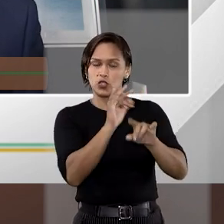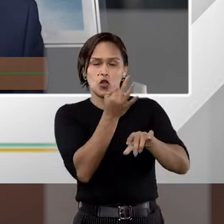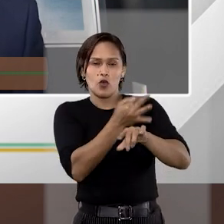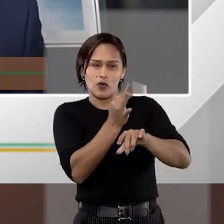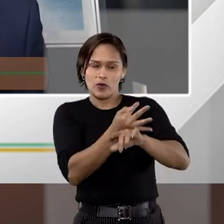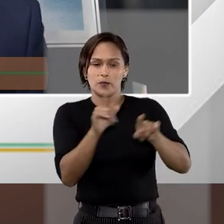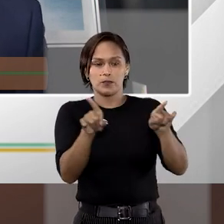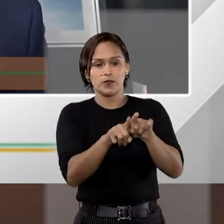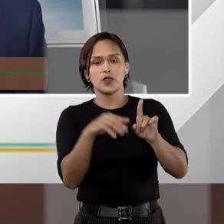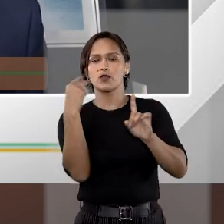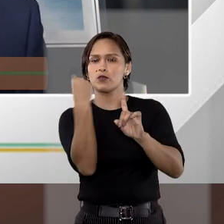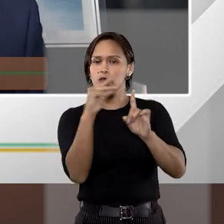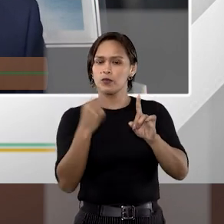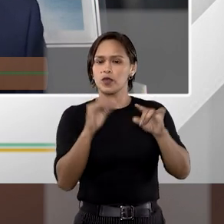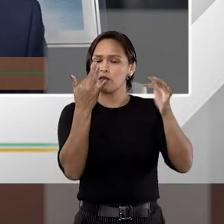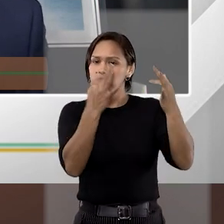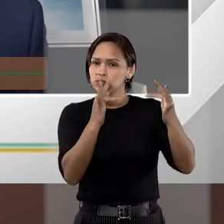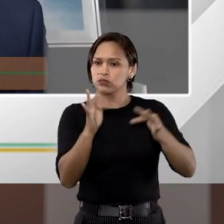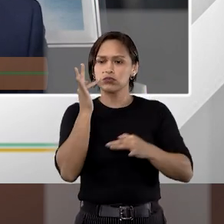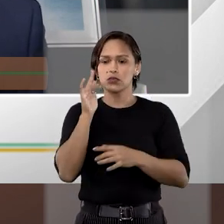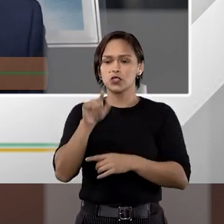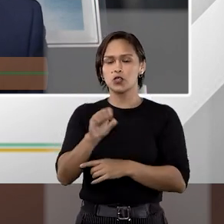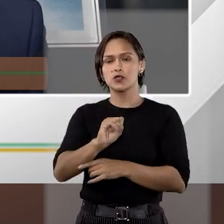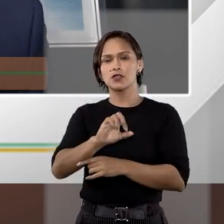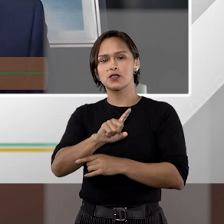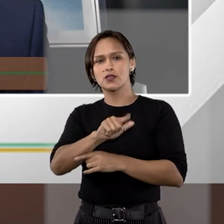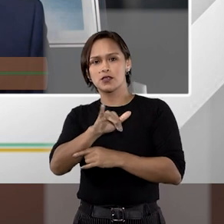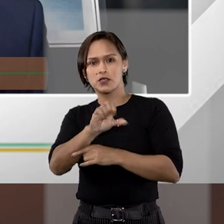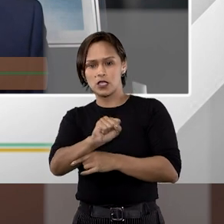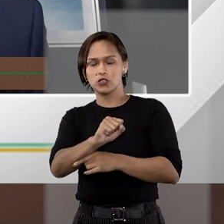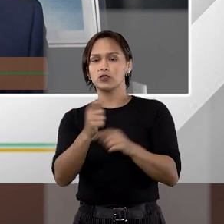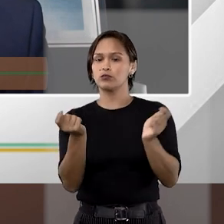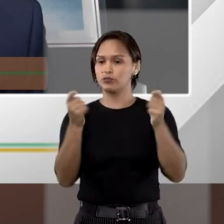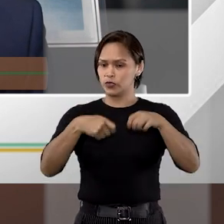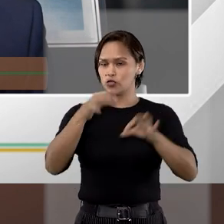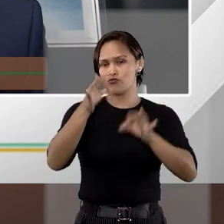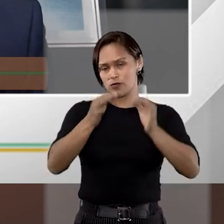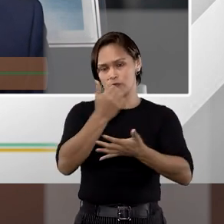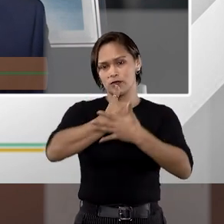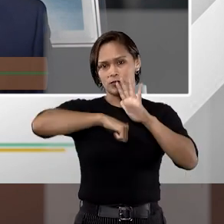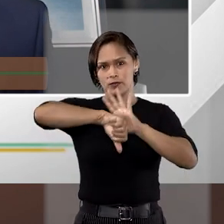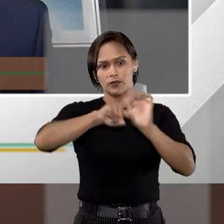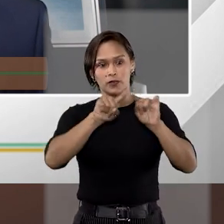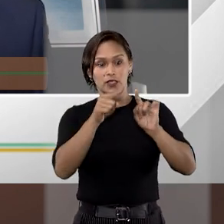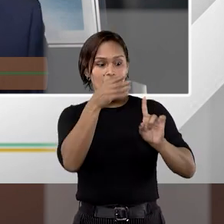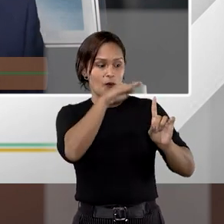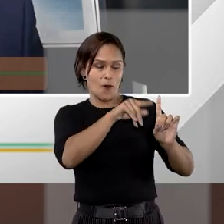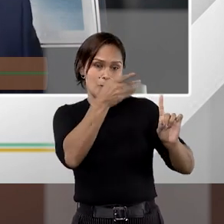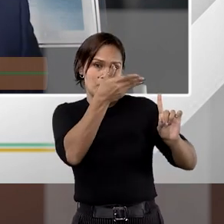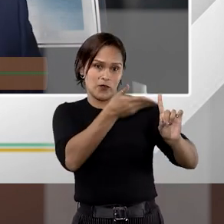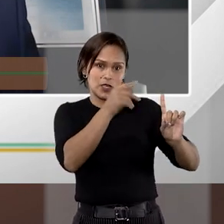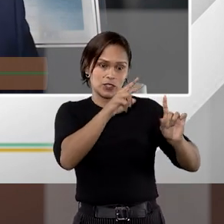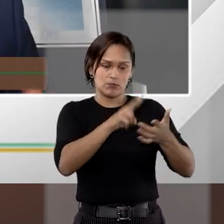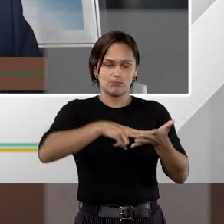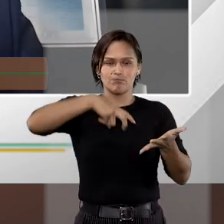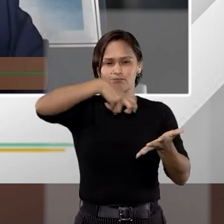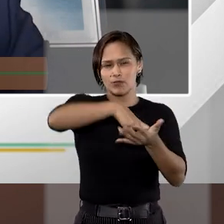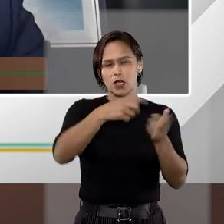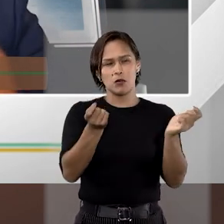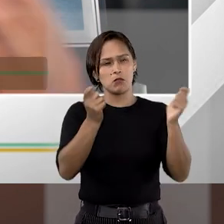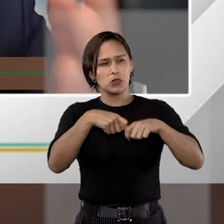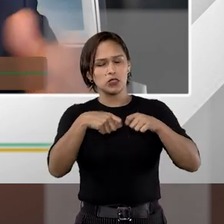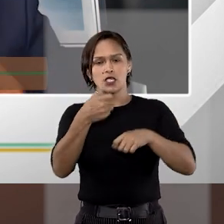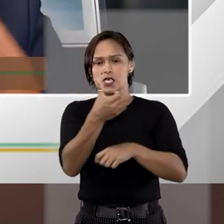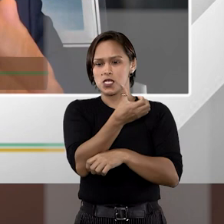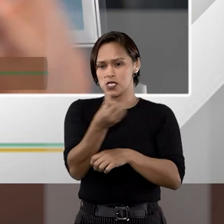uma lesão corporal lesão corporal como disse o Doutor Sérgio no início cabe Juizado Especial então a ele sai de uma pena